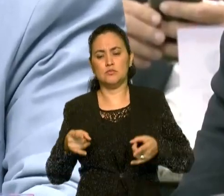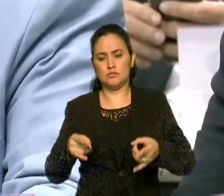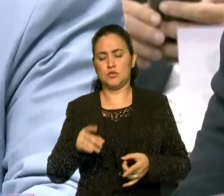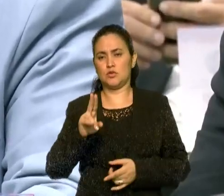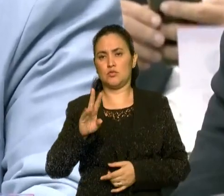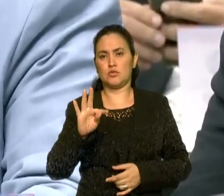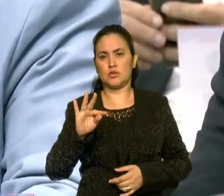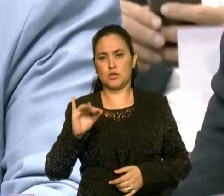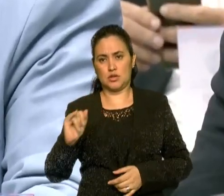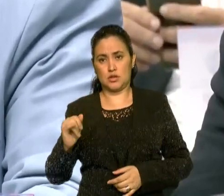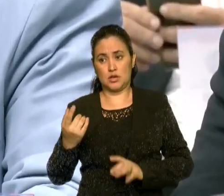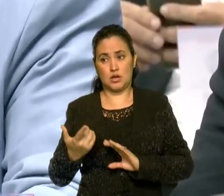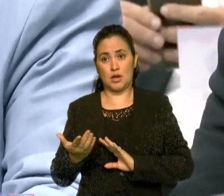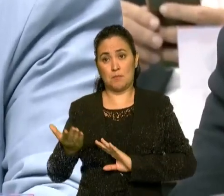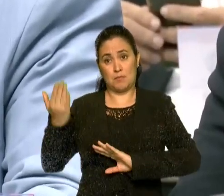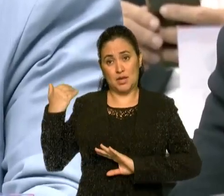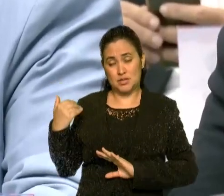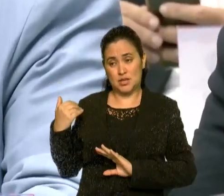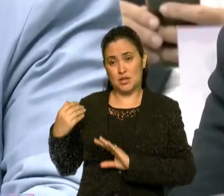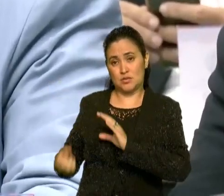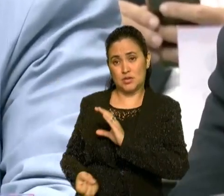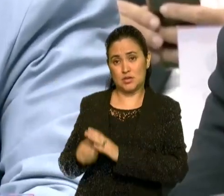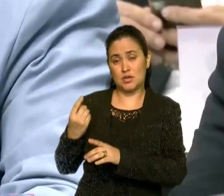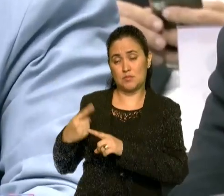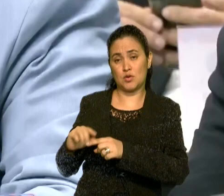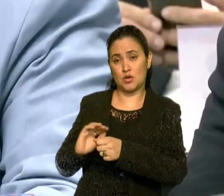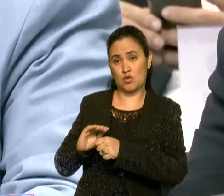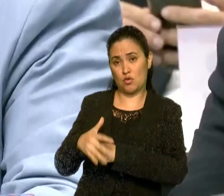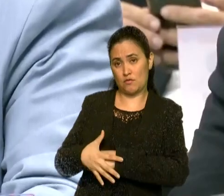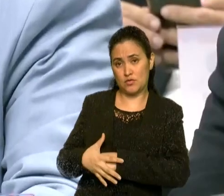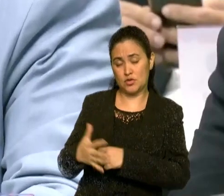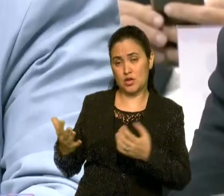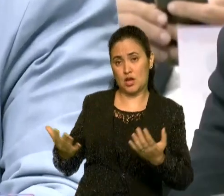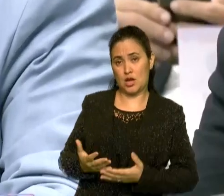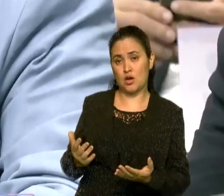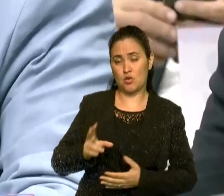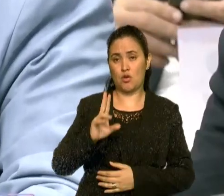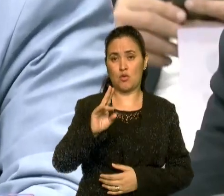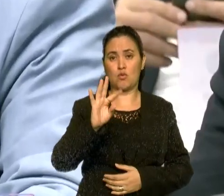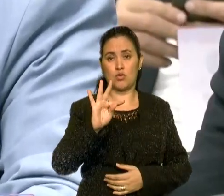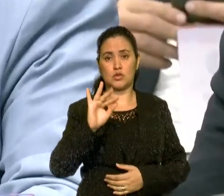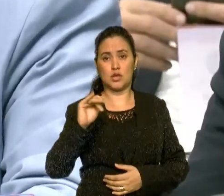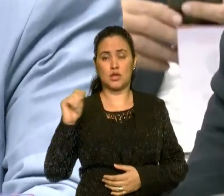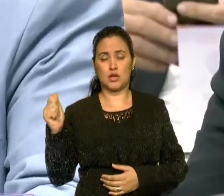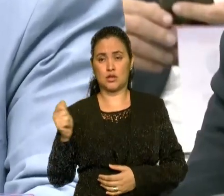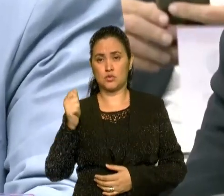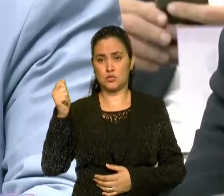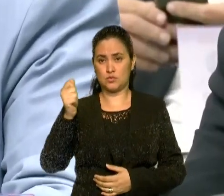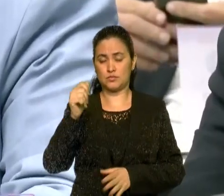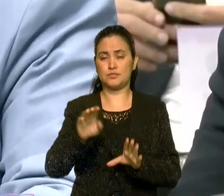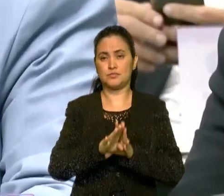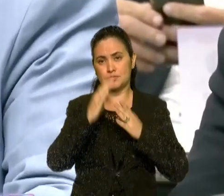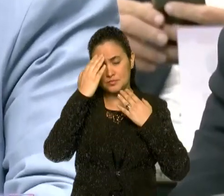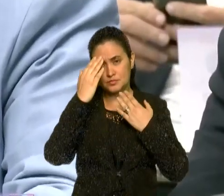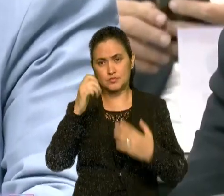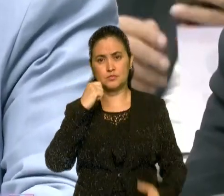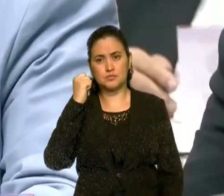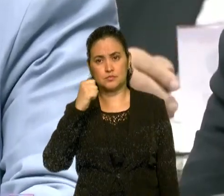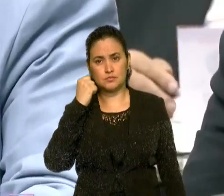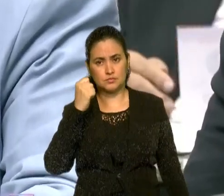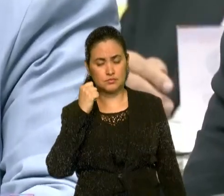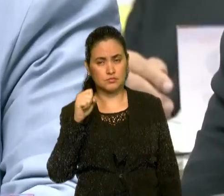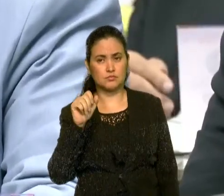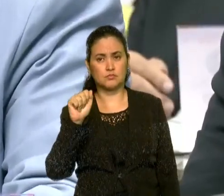UTI adulta. E também agradecer imensamente à senadora Ana Paula, que destinou a nosso pedido, que fui a